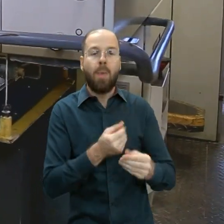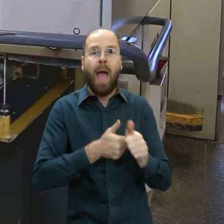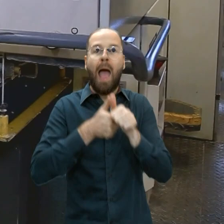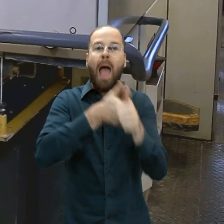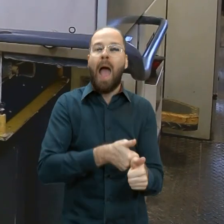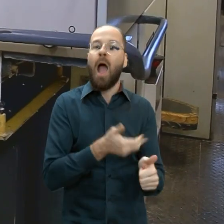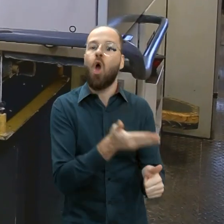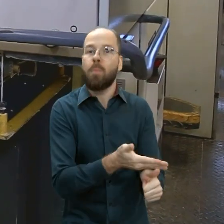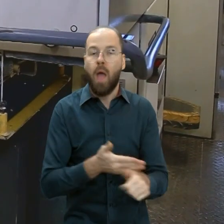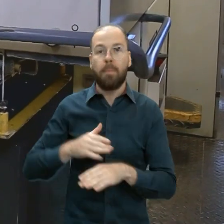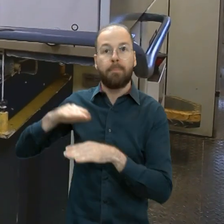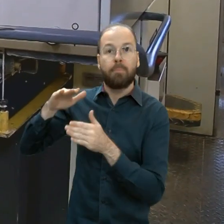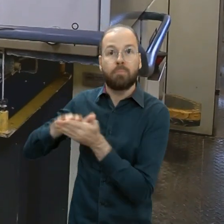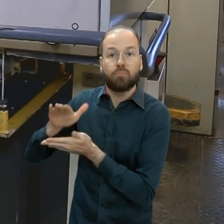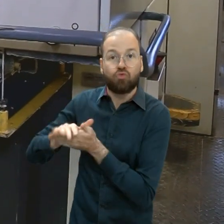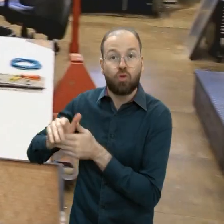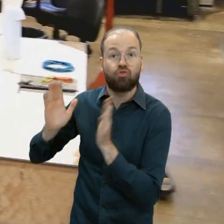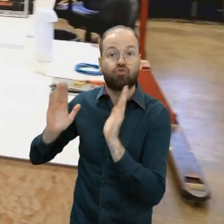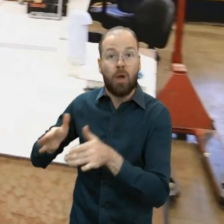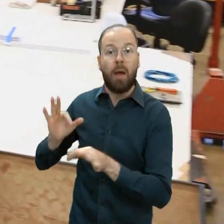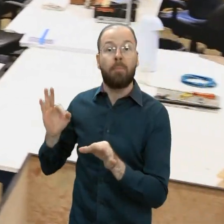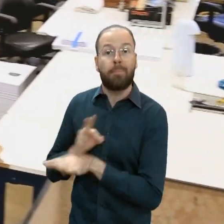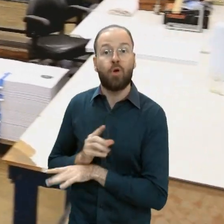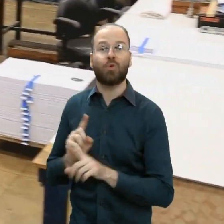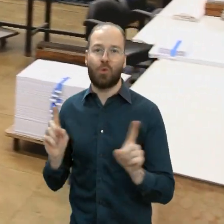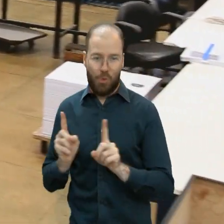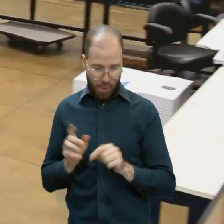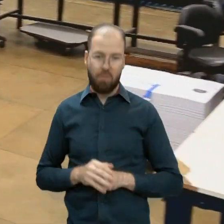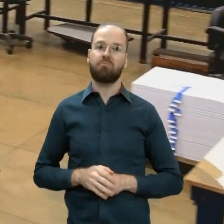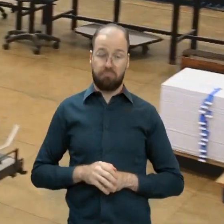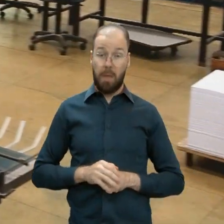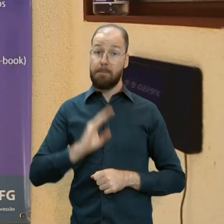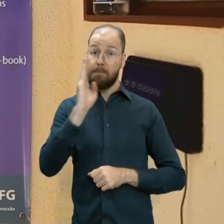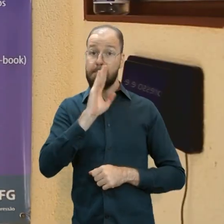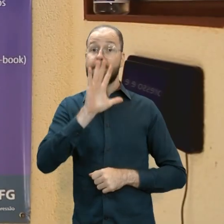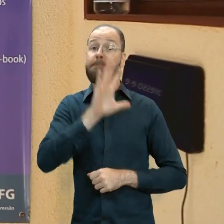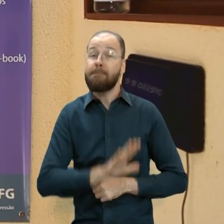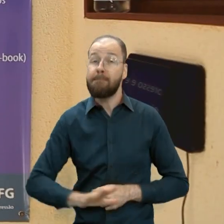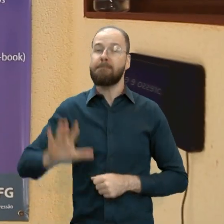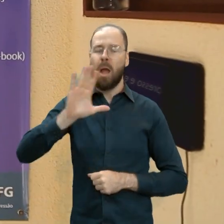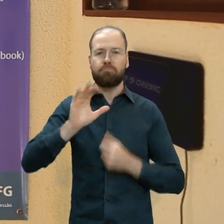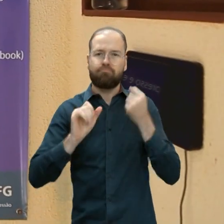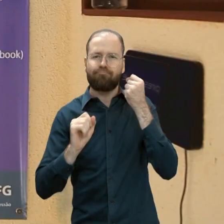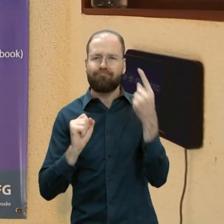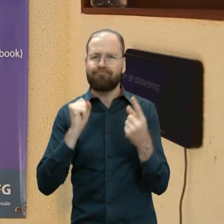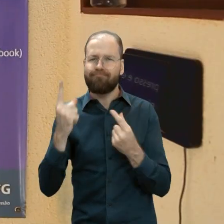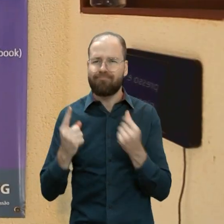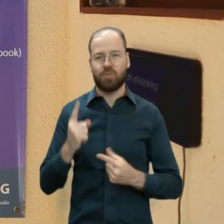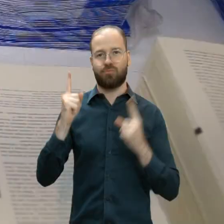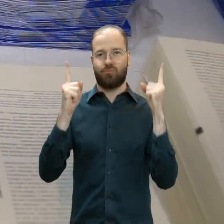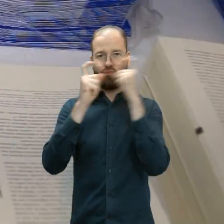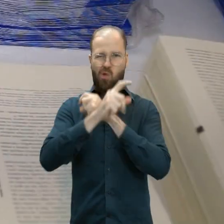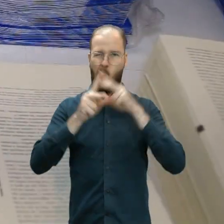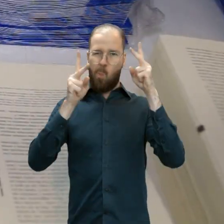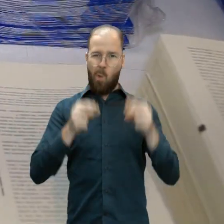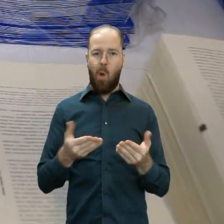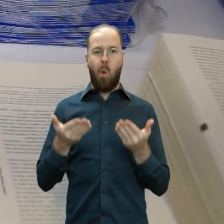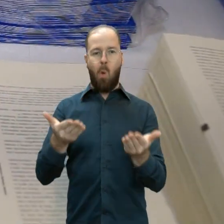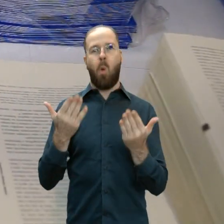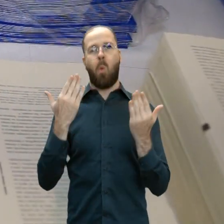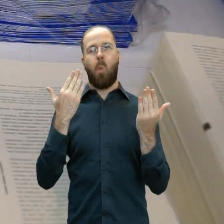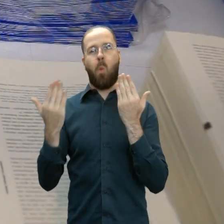poucas universidades brasileiras que contam com um parque gráfico. E mesmo com tantos anos de história, consegue